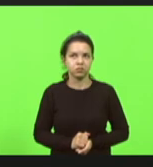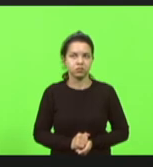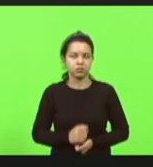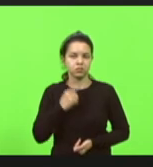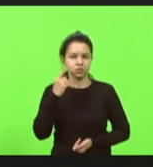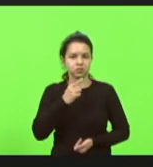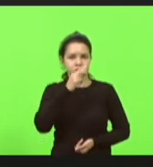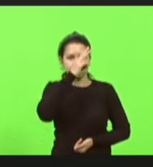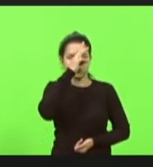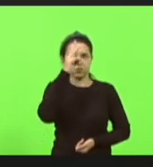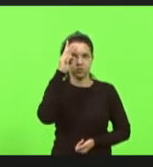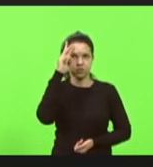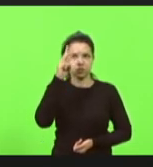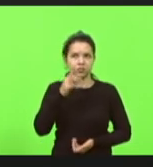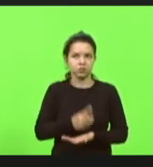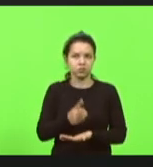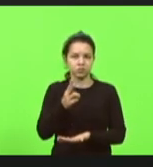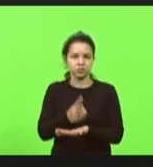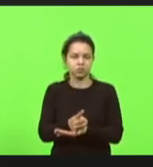vota pela manutenção.